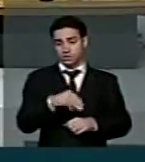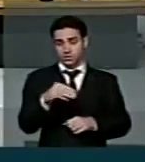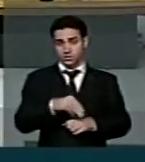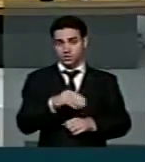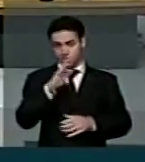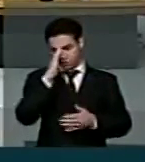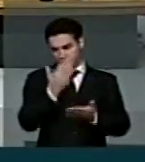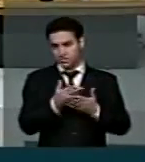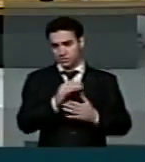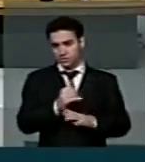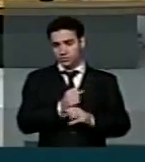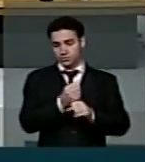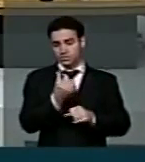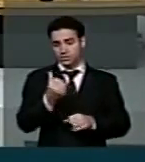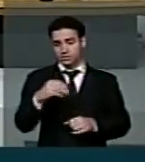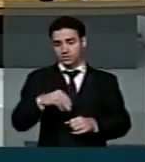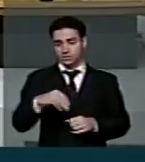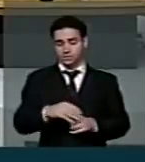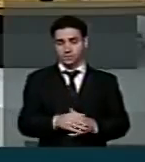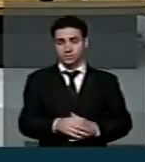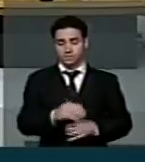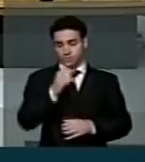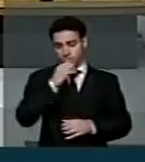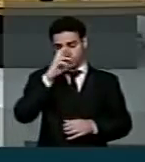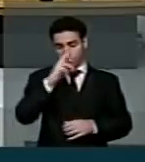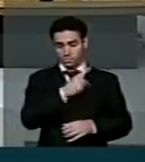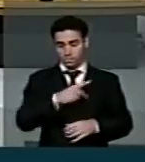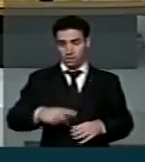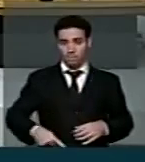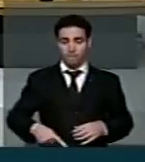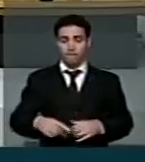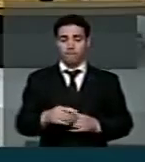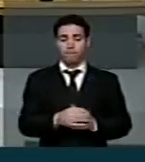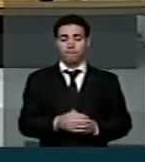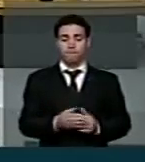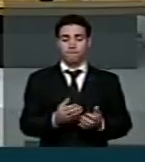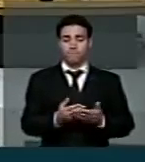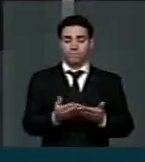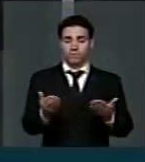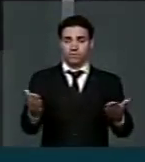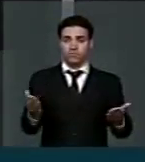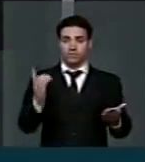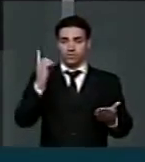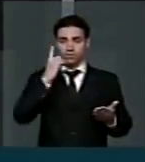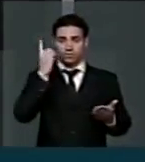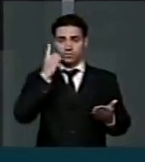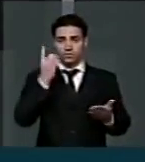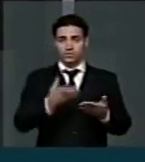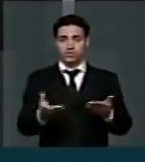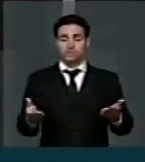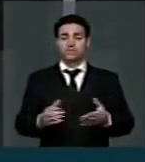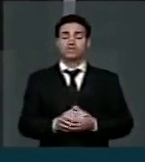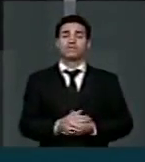senhor juntará. O senhor tem 6 minutos. Senhor presidente, senhoras e senhores parlamentares,